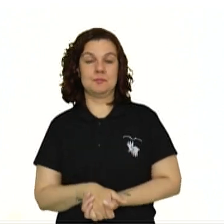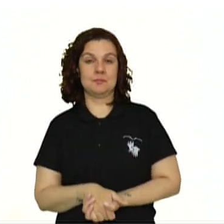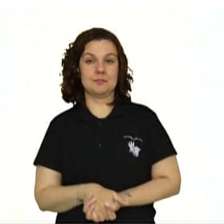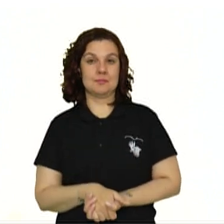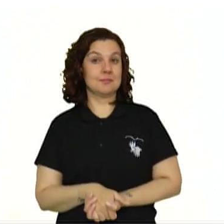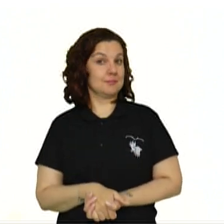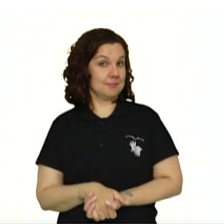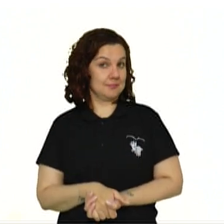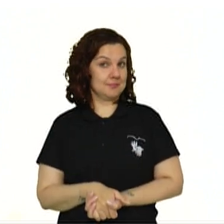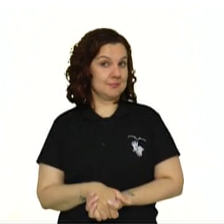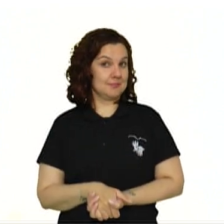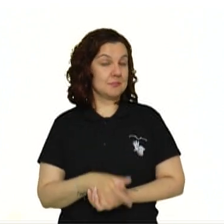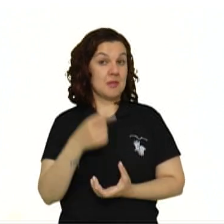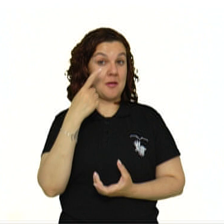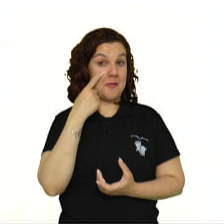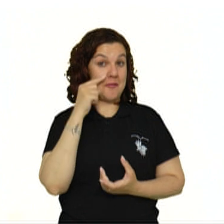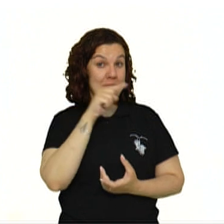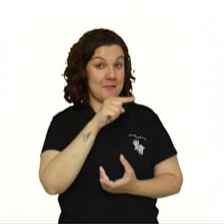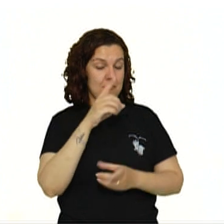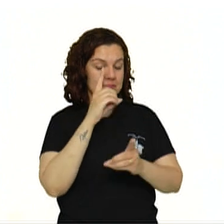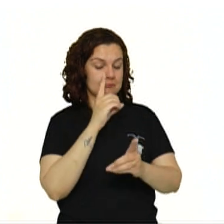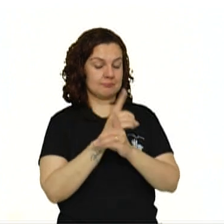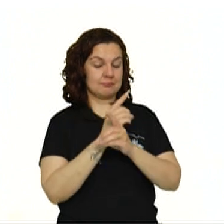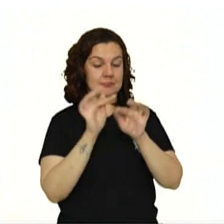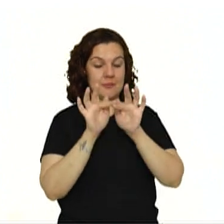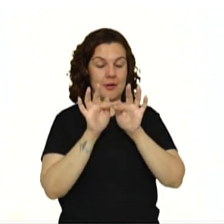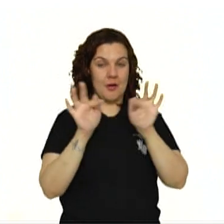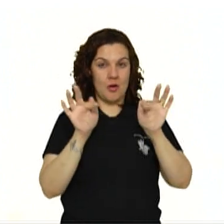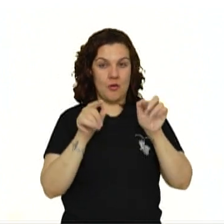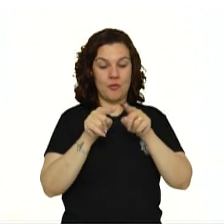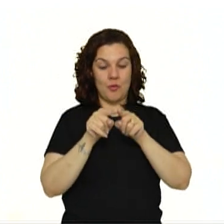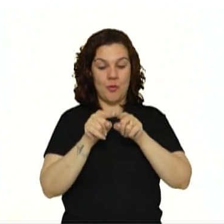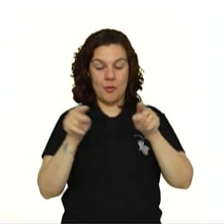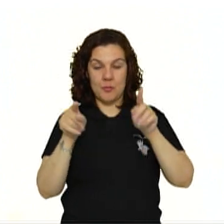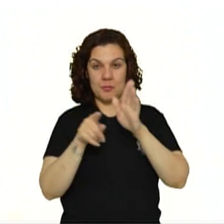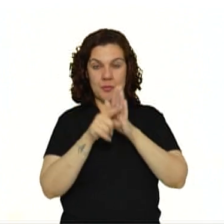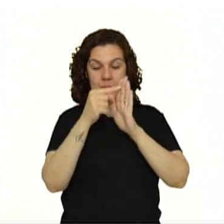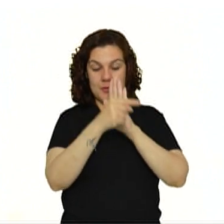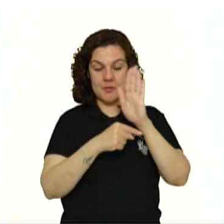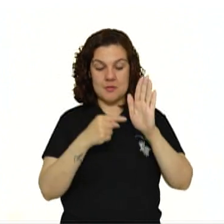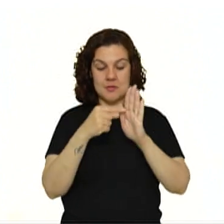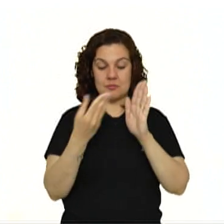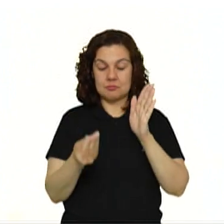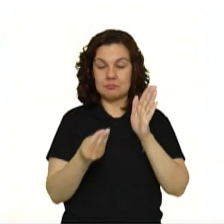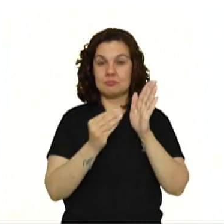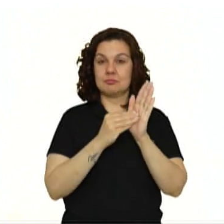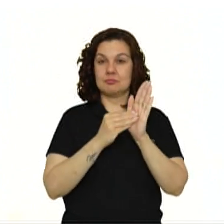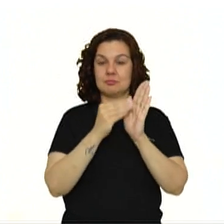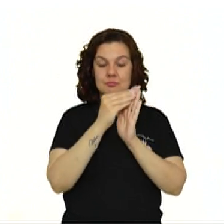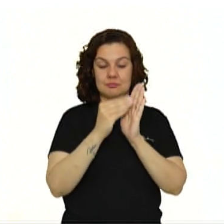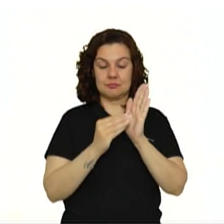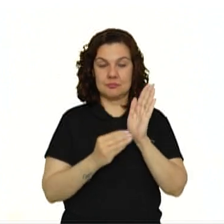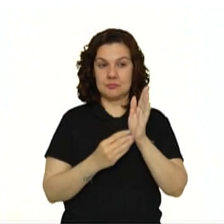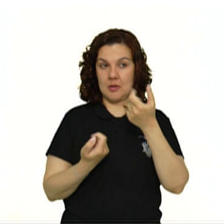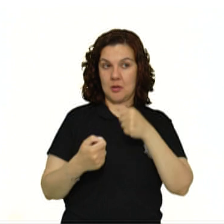centímetros. Veja aí onde que está a fórmula lá do comprimento da circunferência. Coloque esses valores, veja se não precisa completar com mais